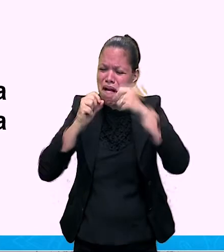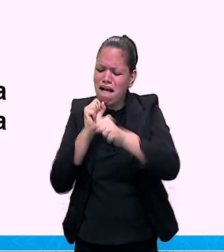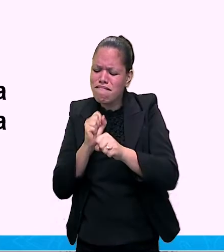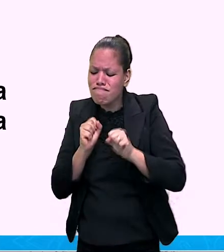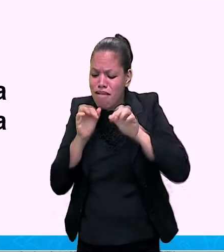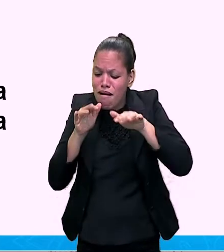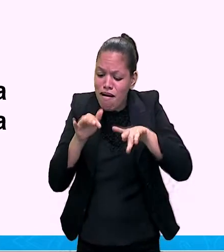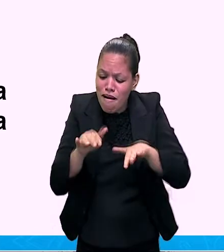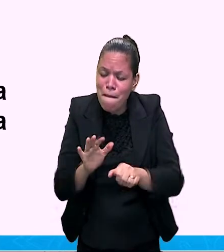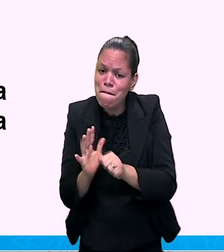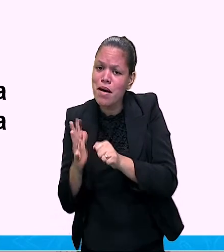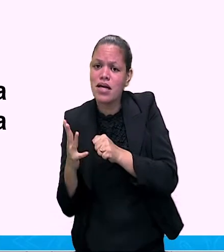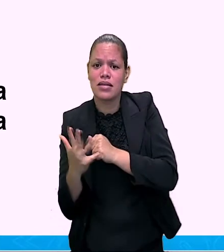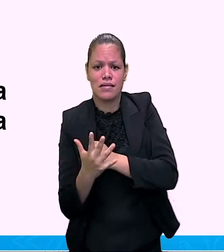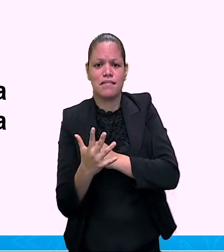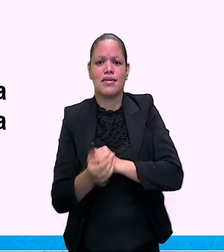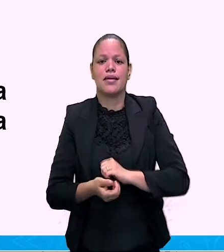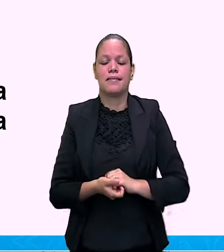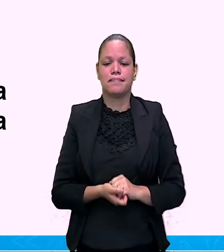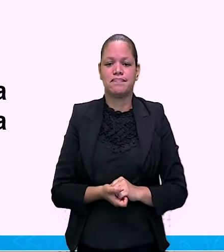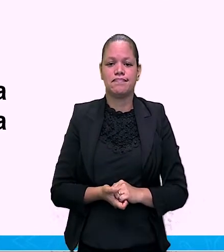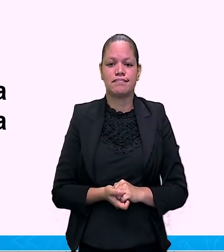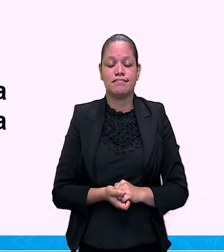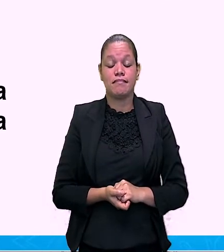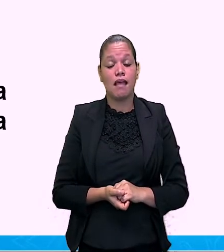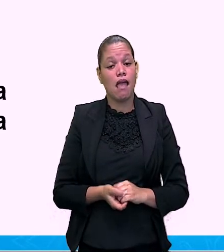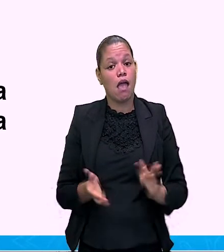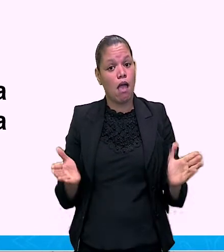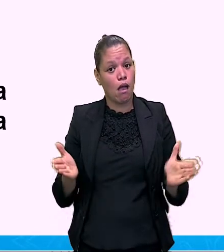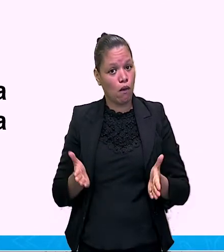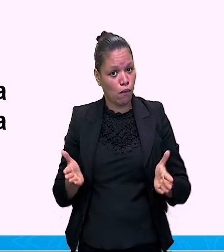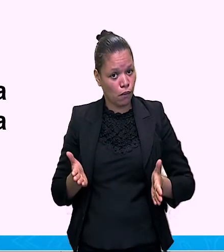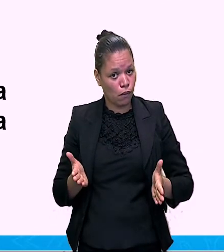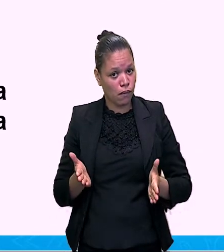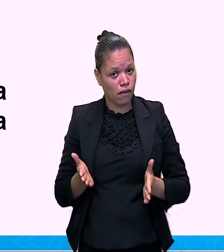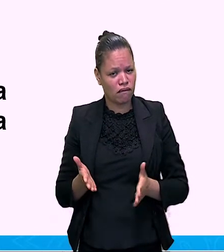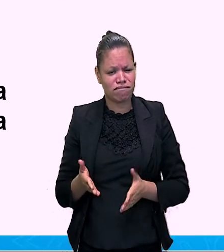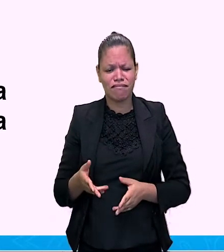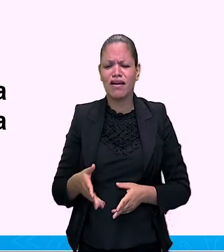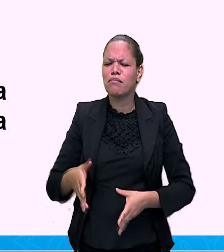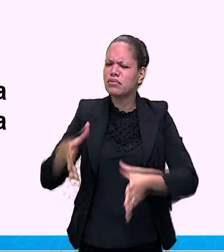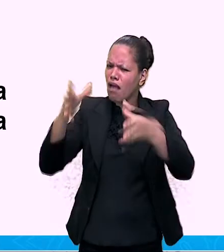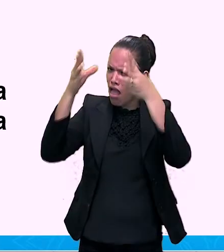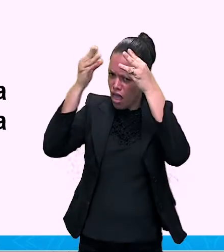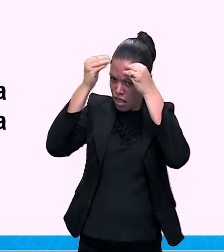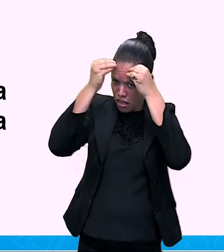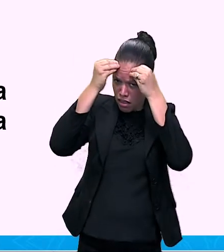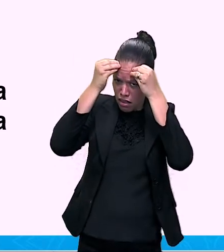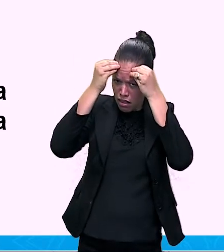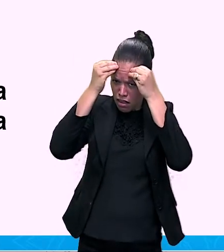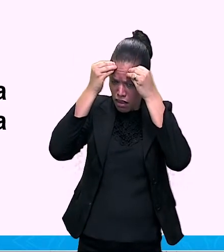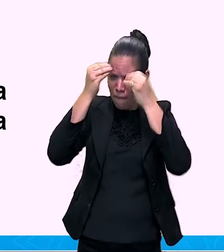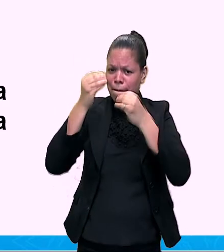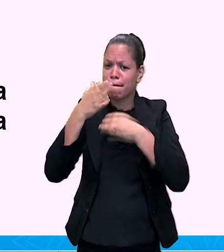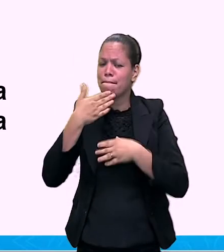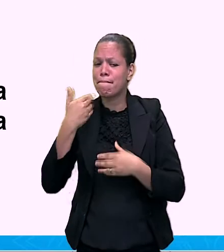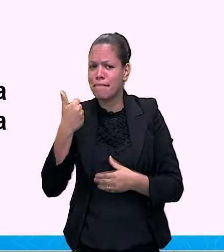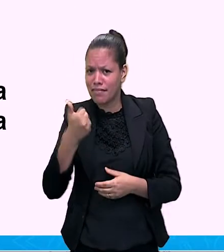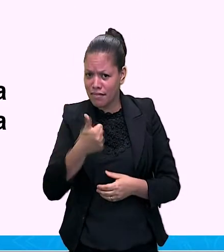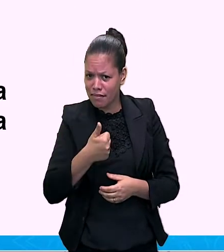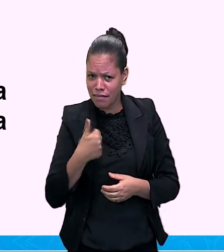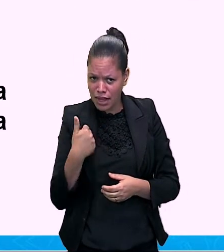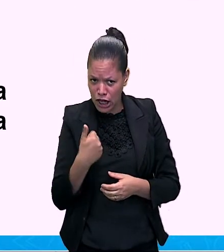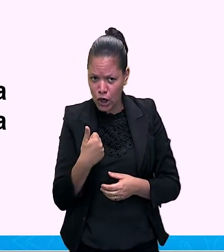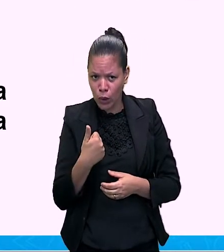Vamos entender um pouquinho sobre a reportagem. Na aula anterior, nós vimos notícia. E hoje o tipo